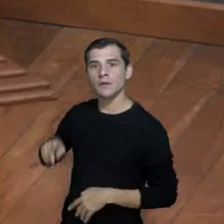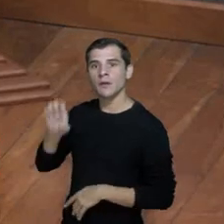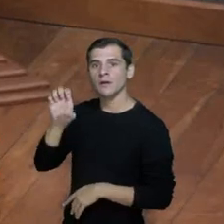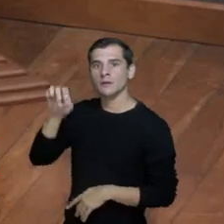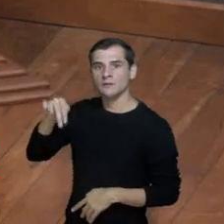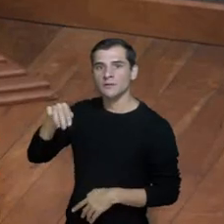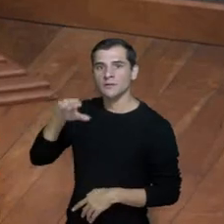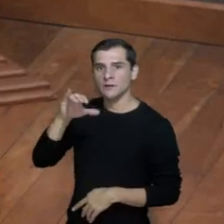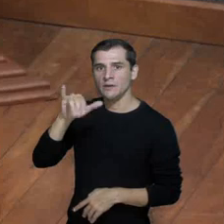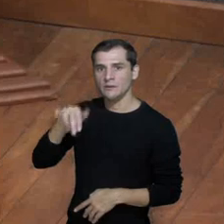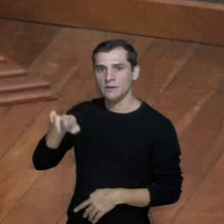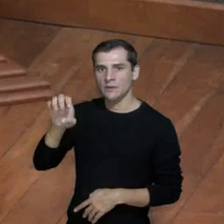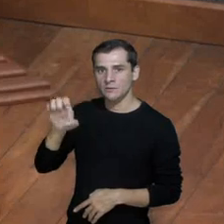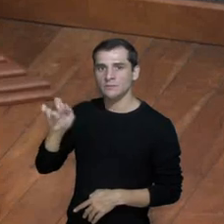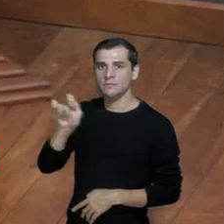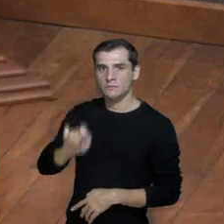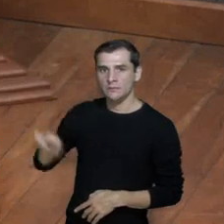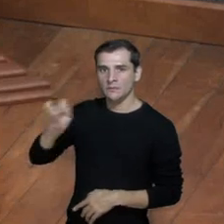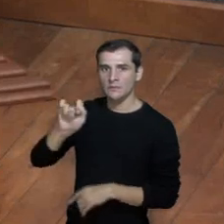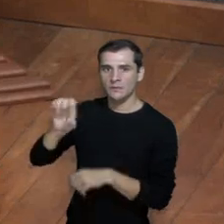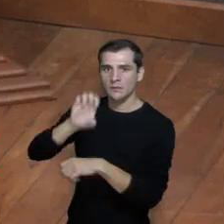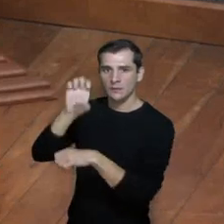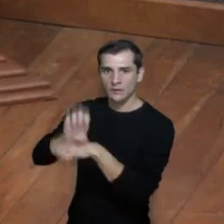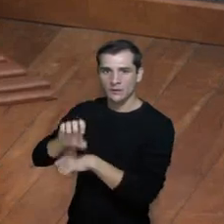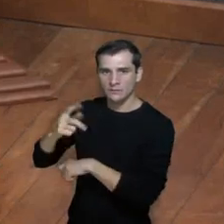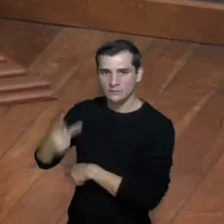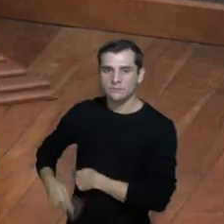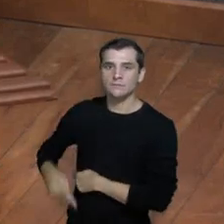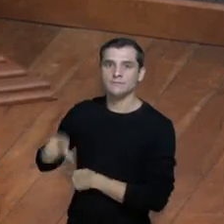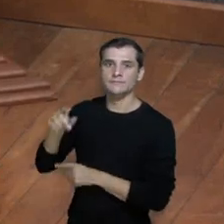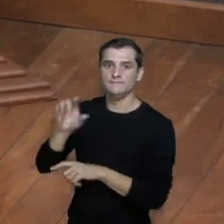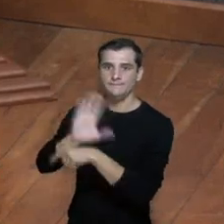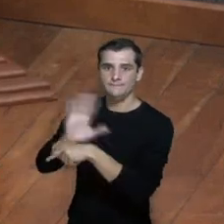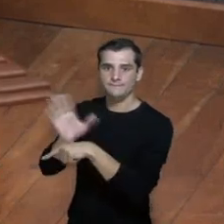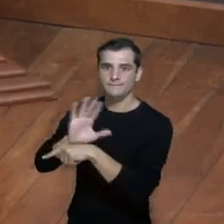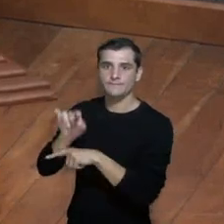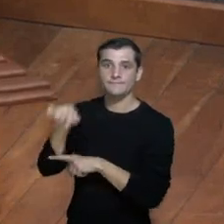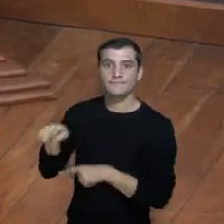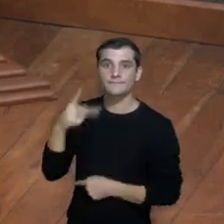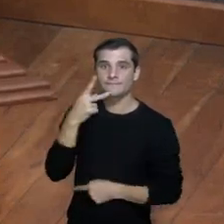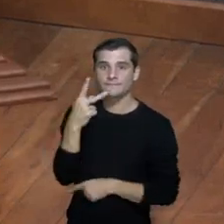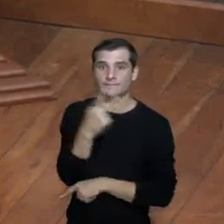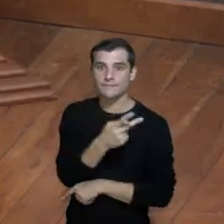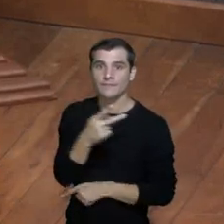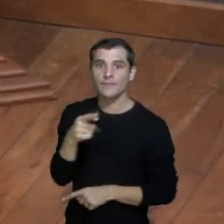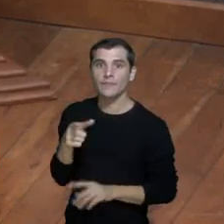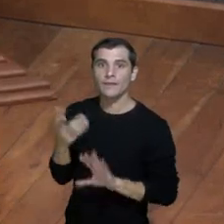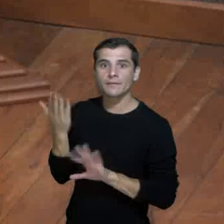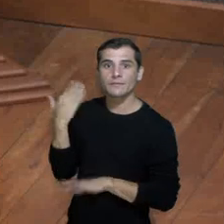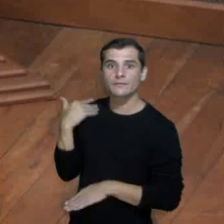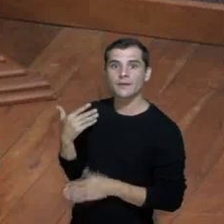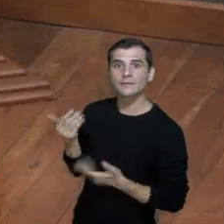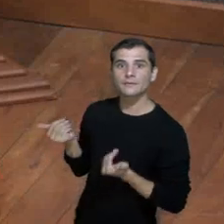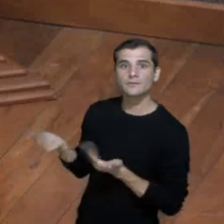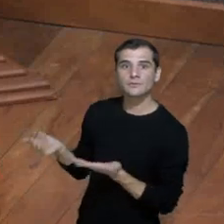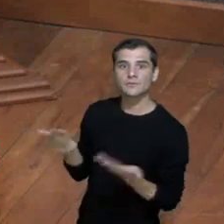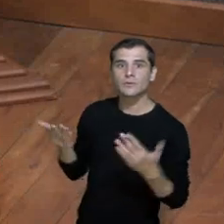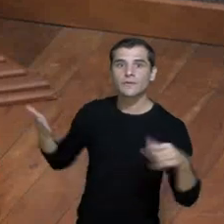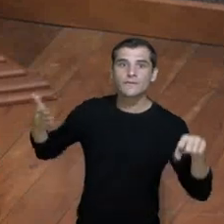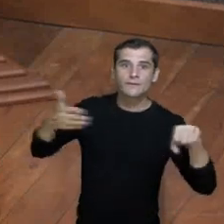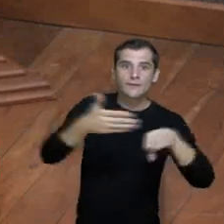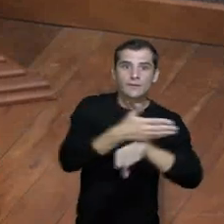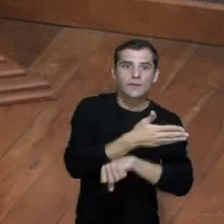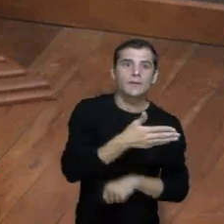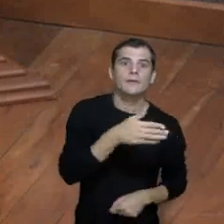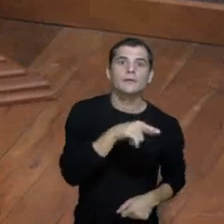o Ademar me dizia Afonso eu era jovem Adolescente quer dizer nem médico ele era ainda entrava no cinema hava aquilo lá o que você tem